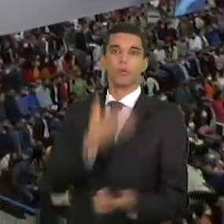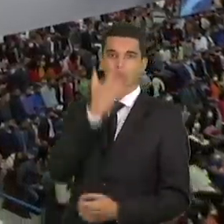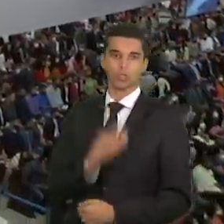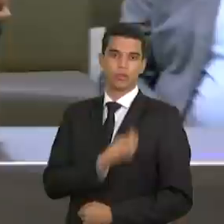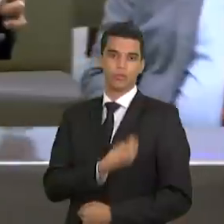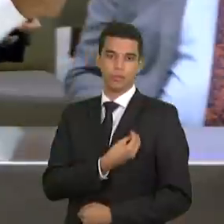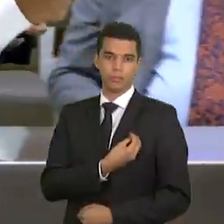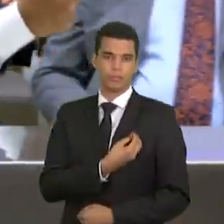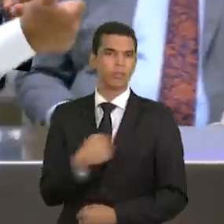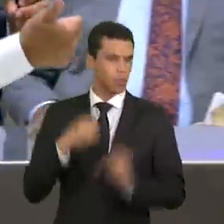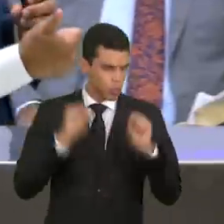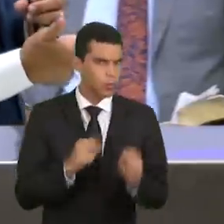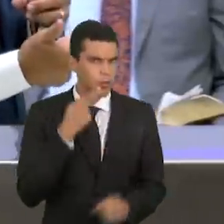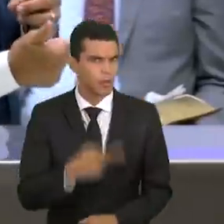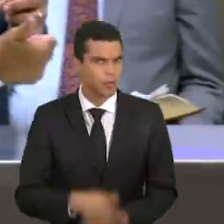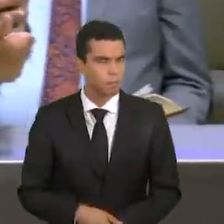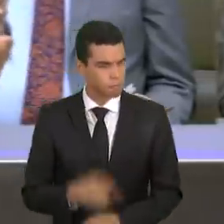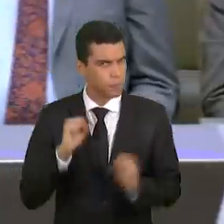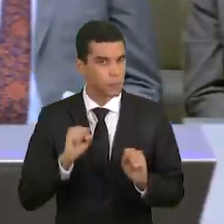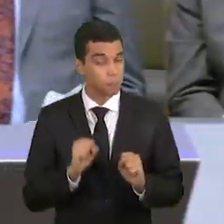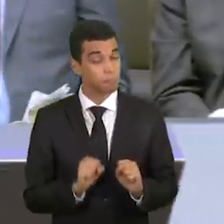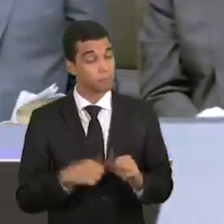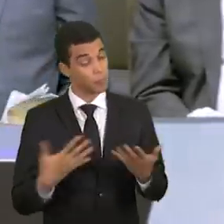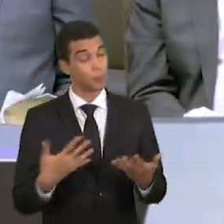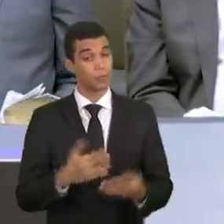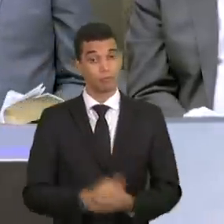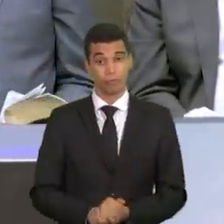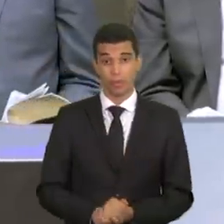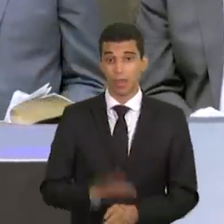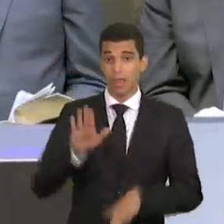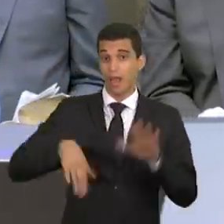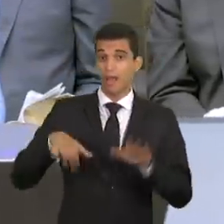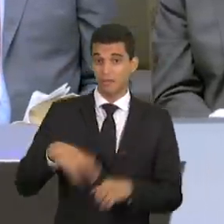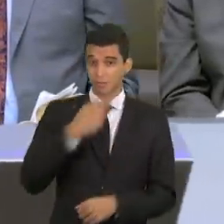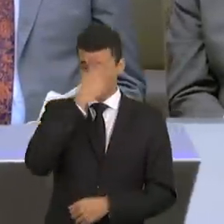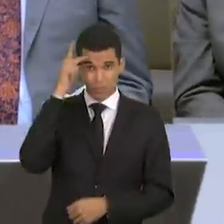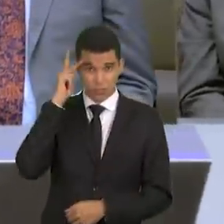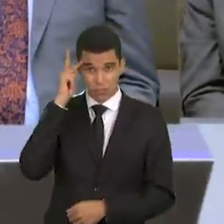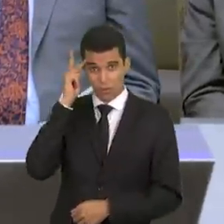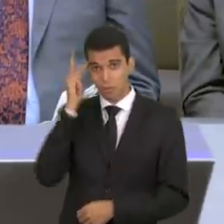Por uma cara feia, deixa Jesus.